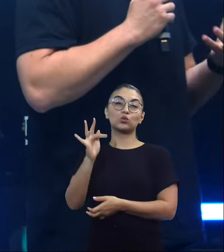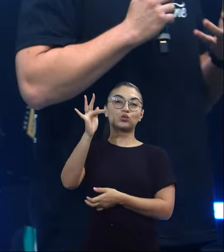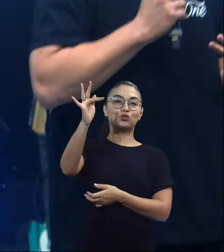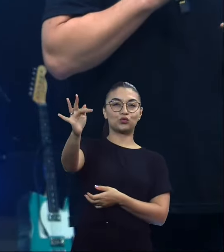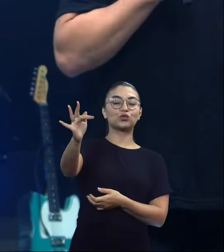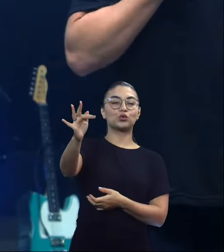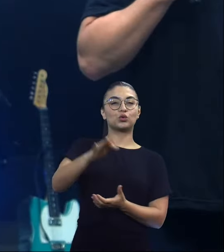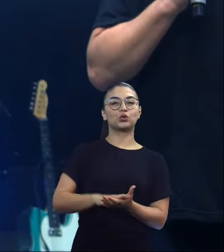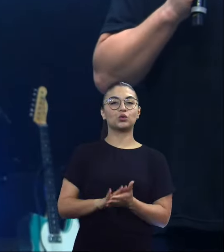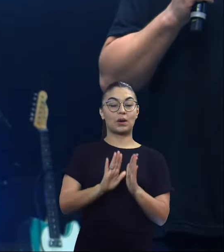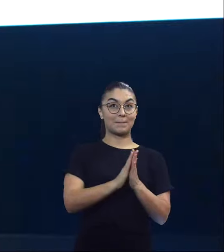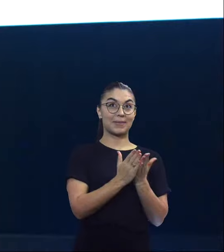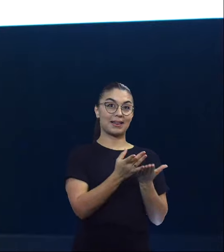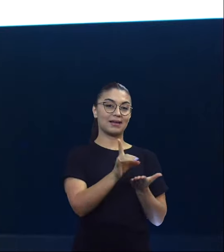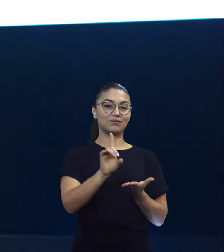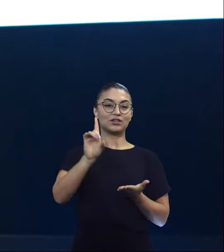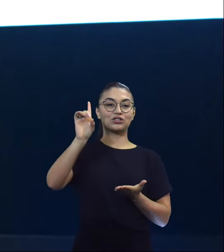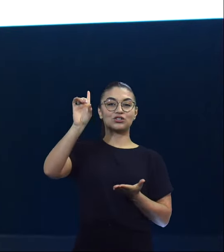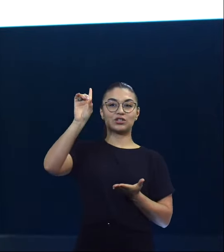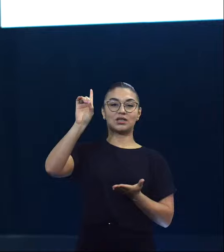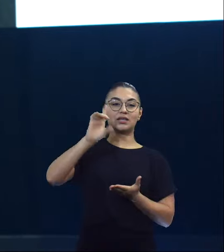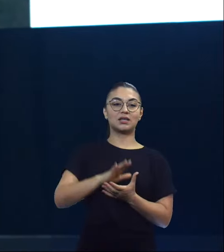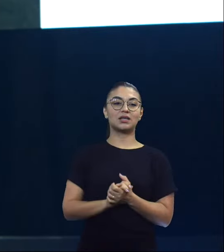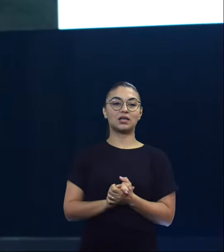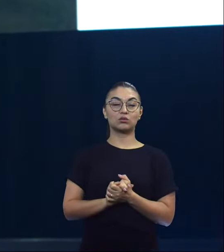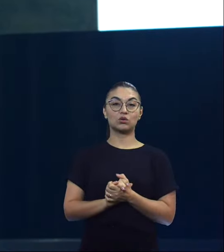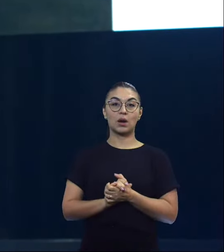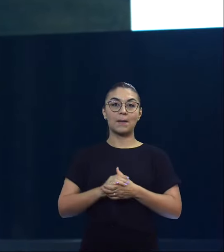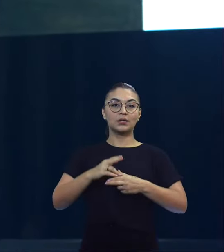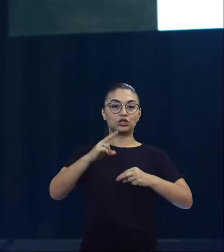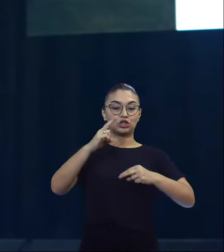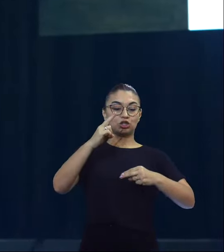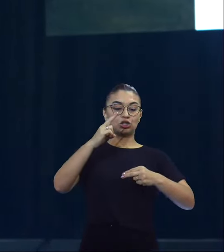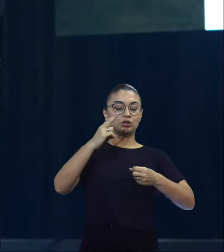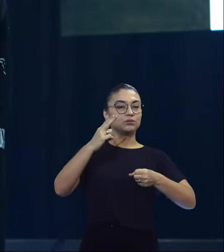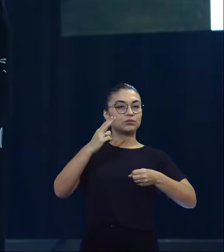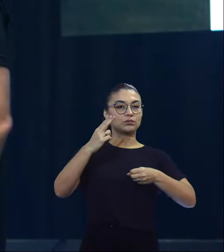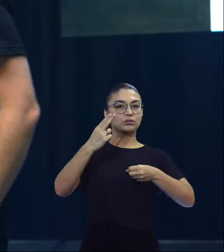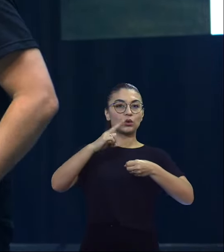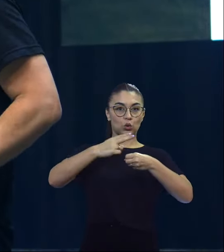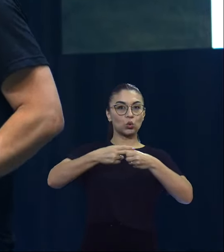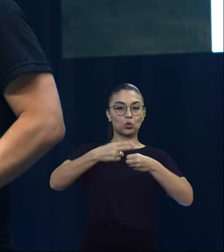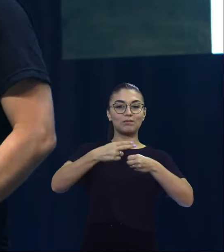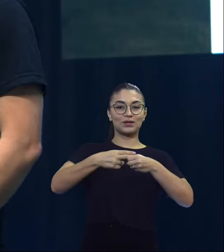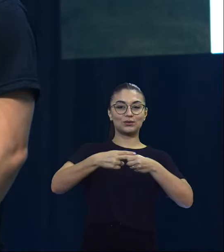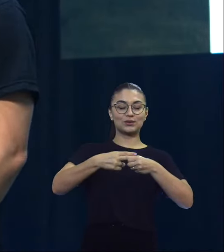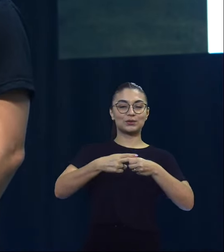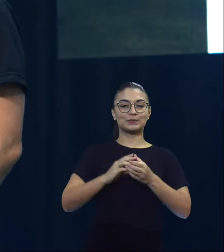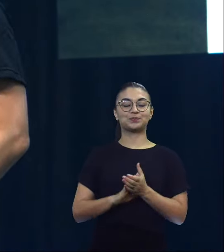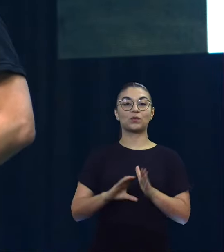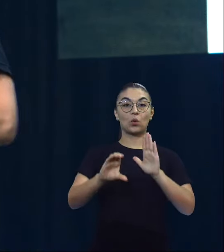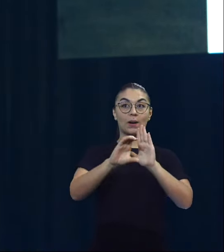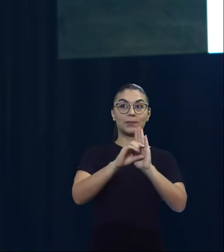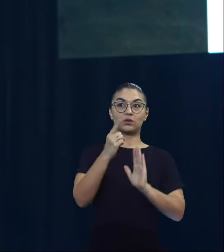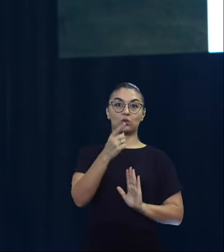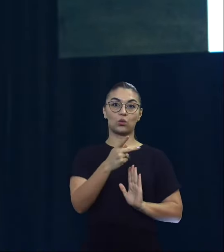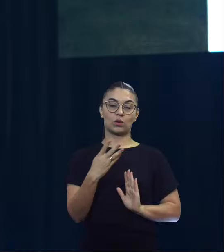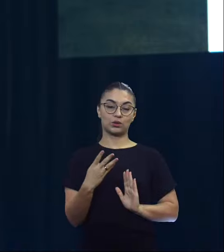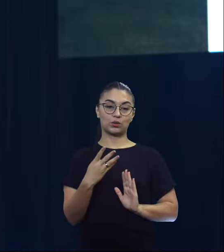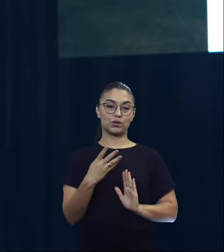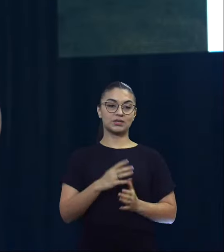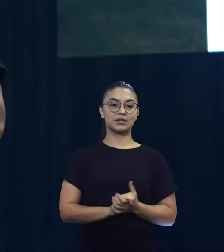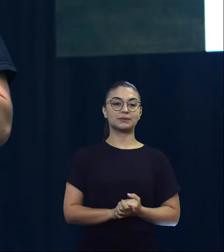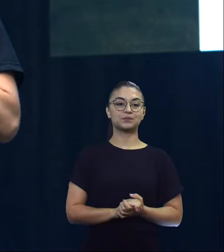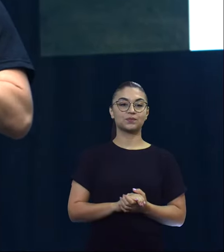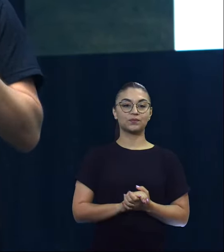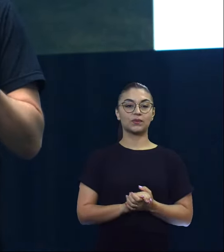muito interessante da Palavra de Deus, no livro de Números, capítulo 14. Se quiser deixar a tua Bíblia aberta já aí no texto, para depois adiantar um pouquinho